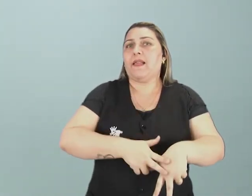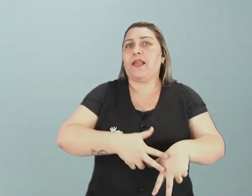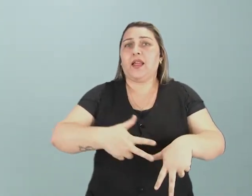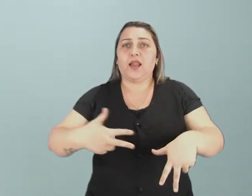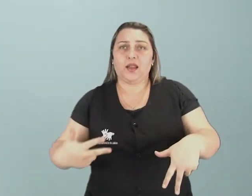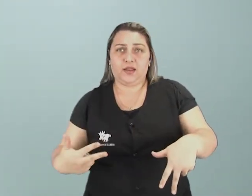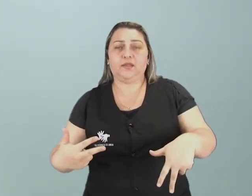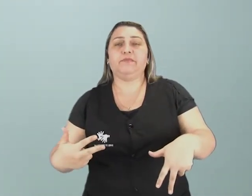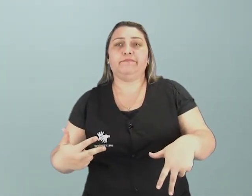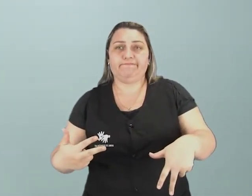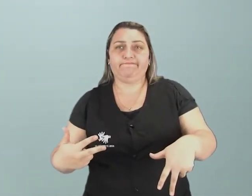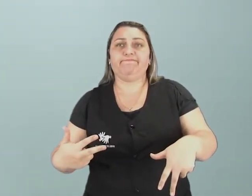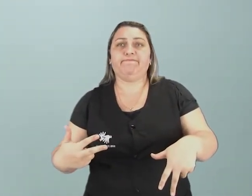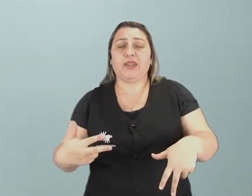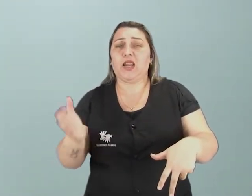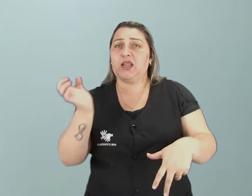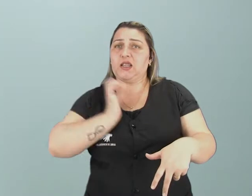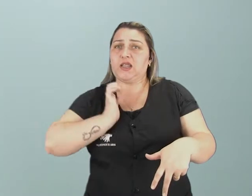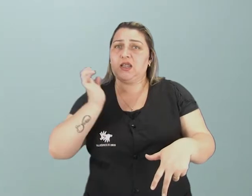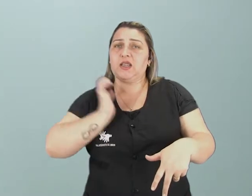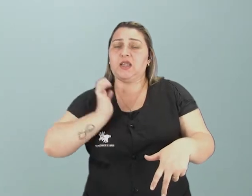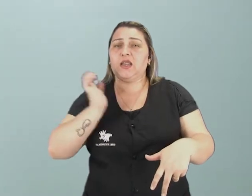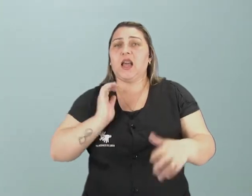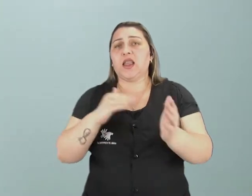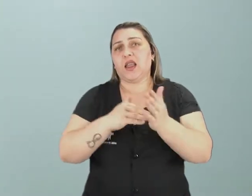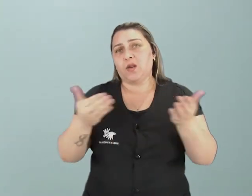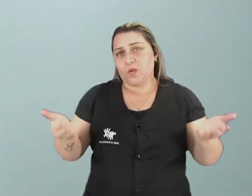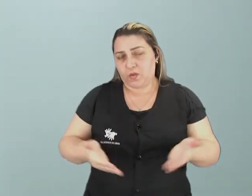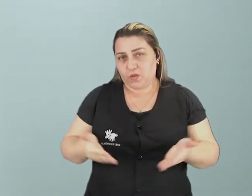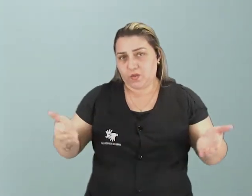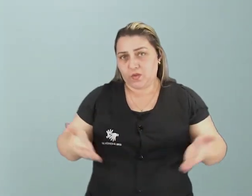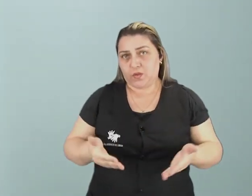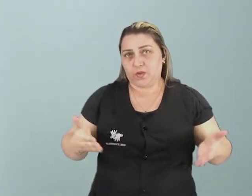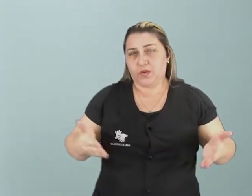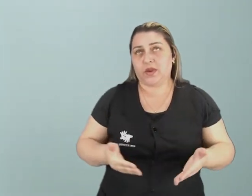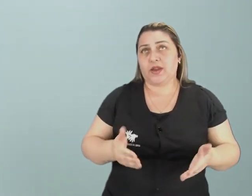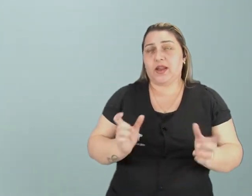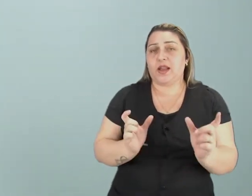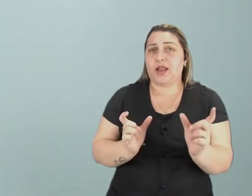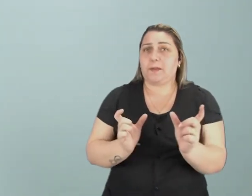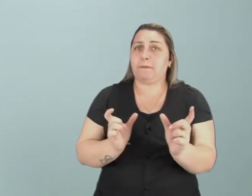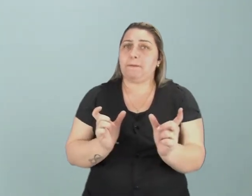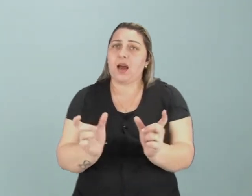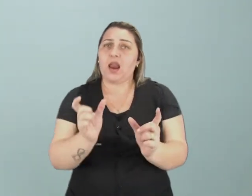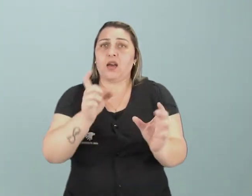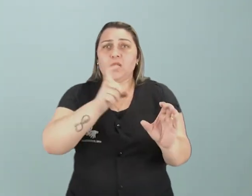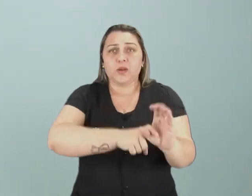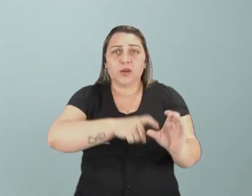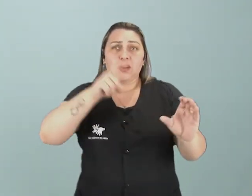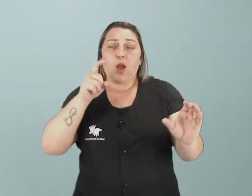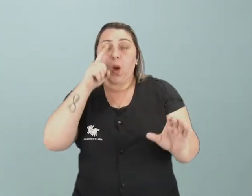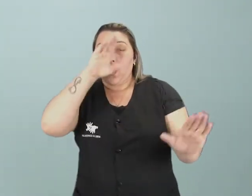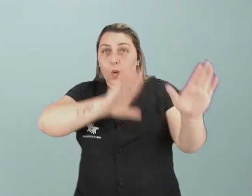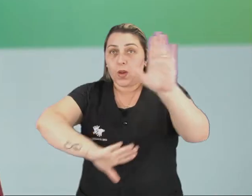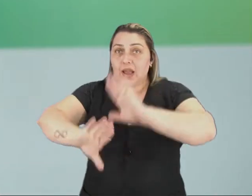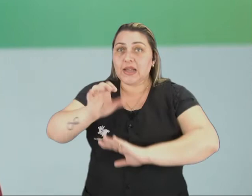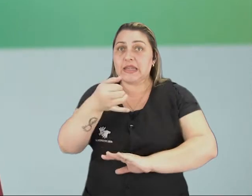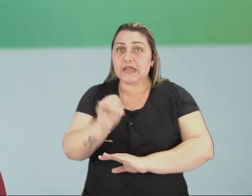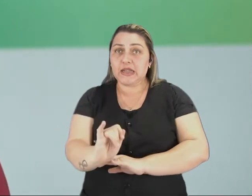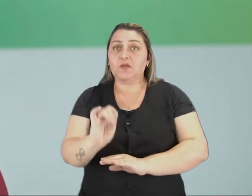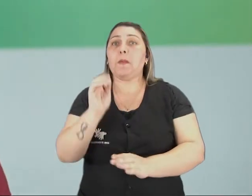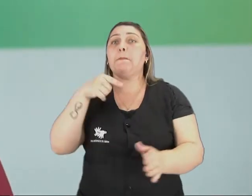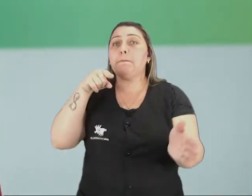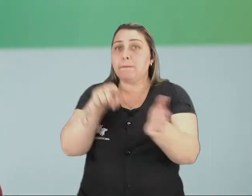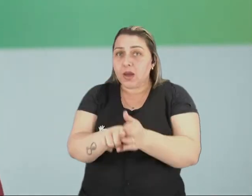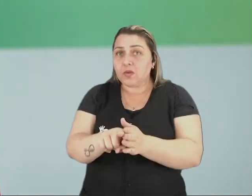dessas localidades que eram ricas e que são ricas até hoje, né? Então, essa palavra descolonizar, você tem que tomar cuidado, principalmente se for cobrado em alguma